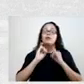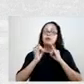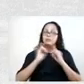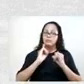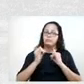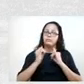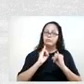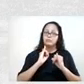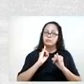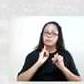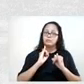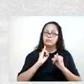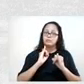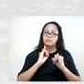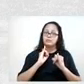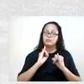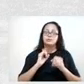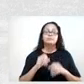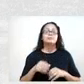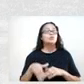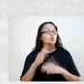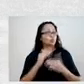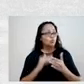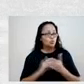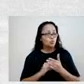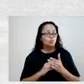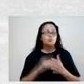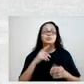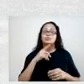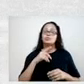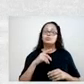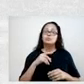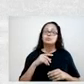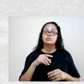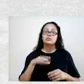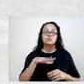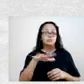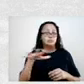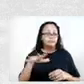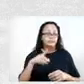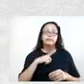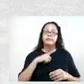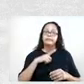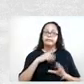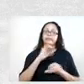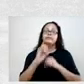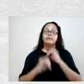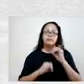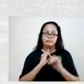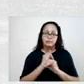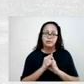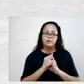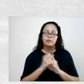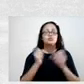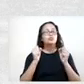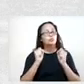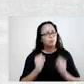elas chegam, né? Todos praticamente têm acesso à internet e podem buscar